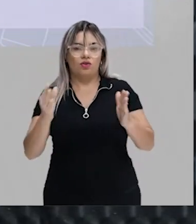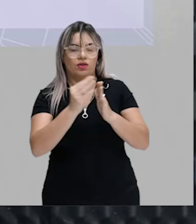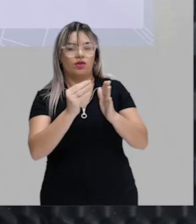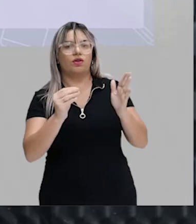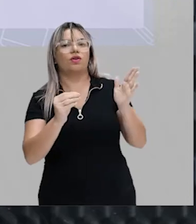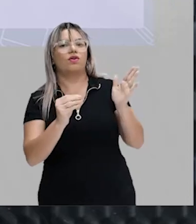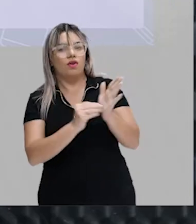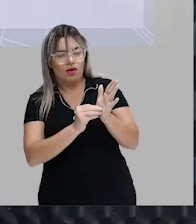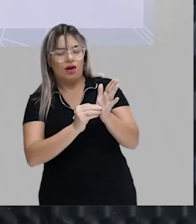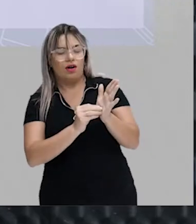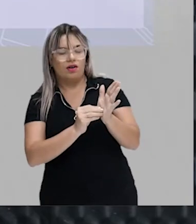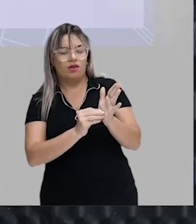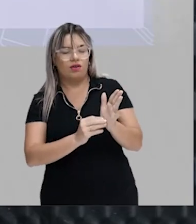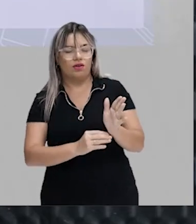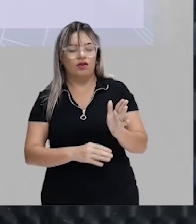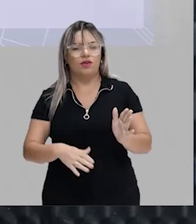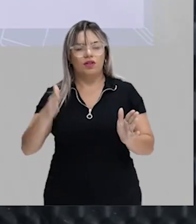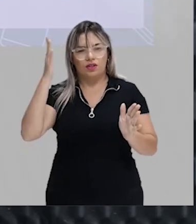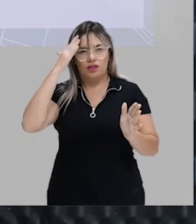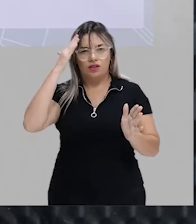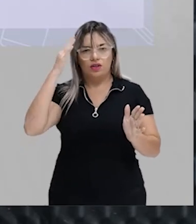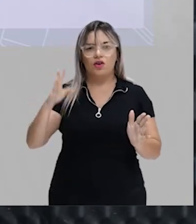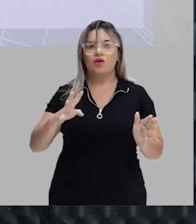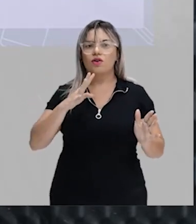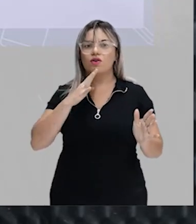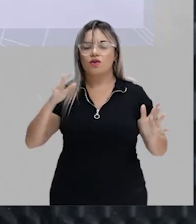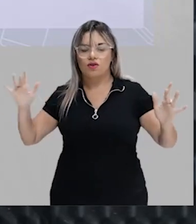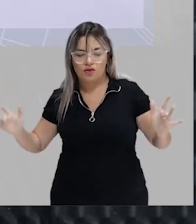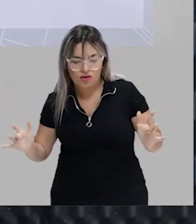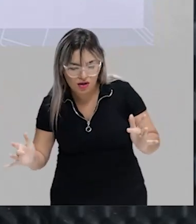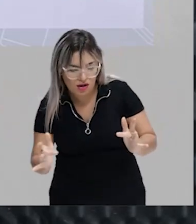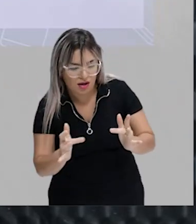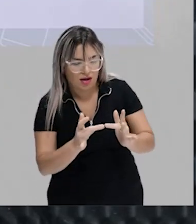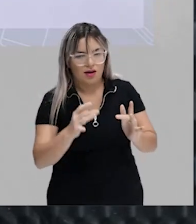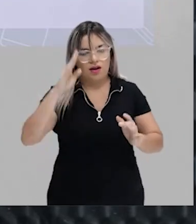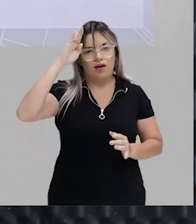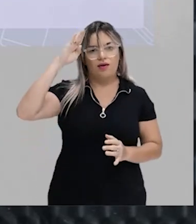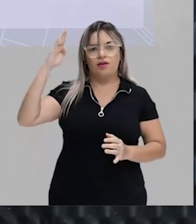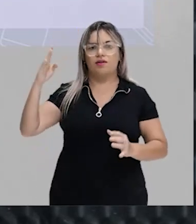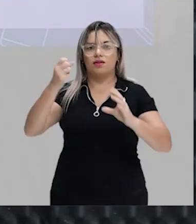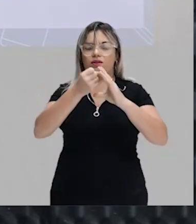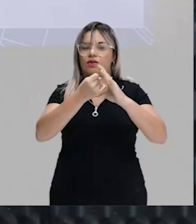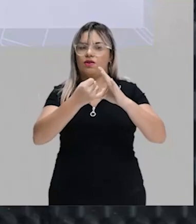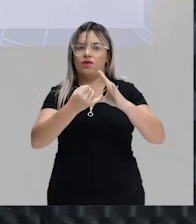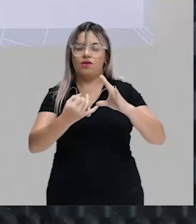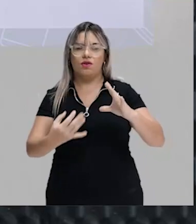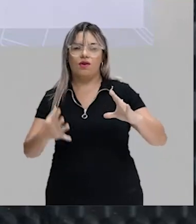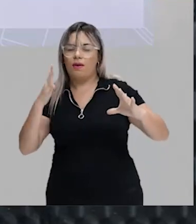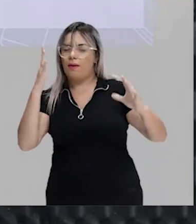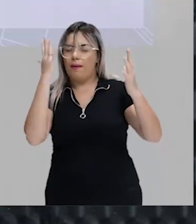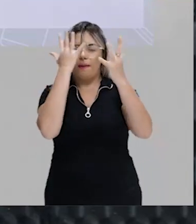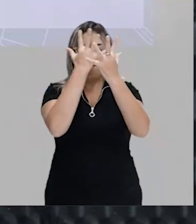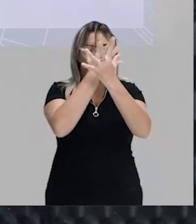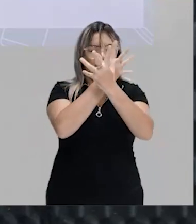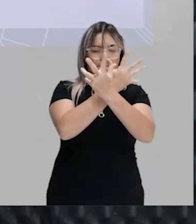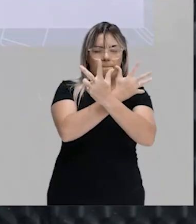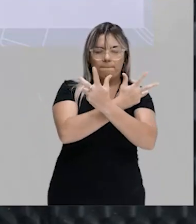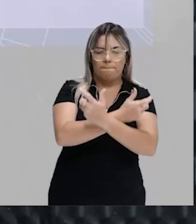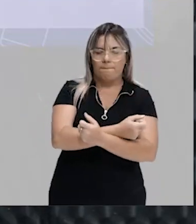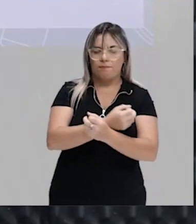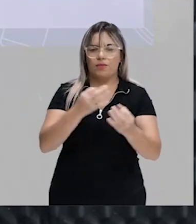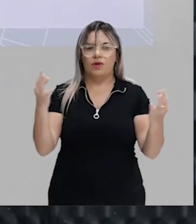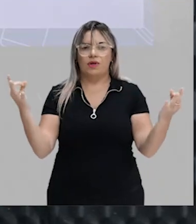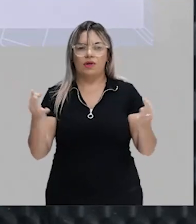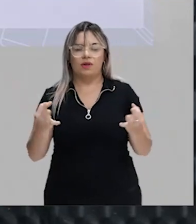principal característica dessa época é o belo, o perfeito e, claro, tudo de arte